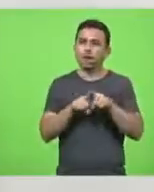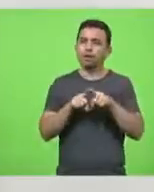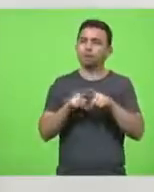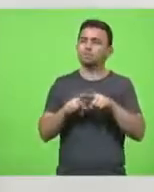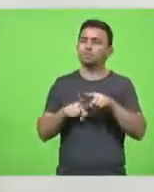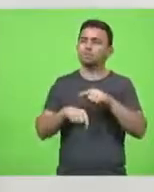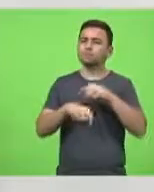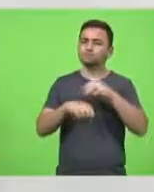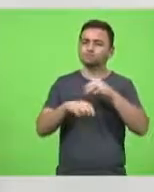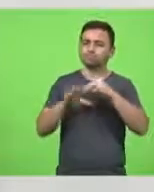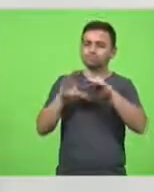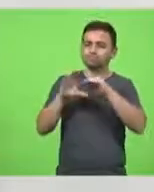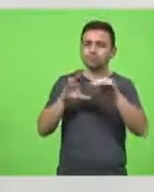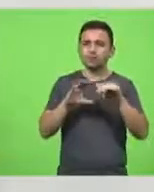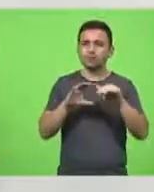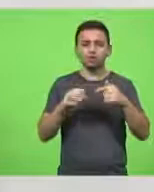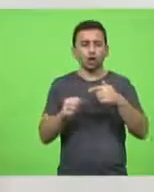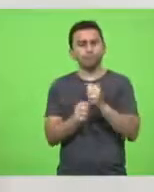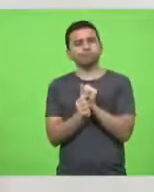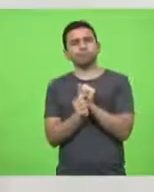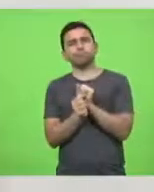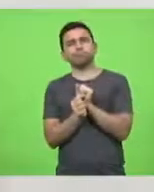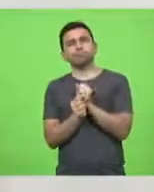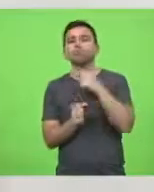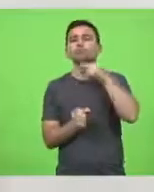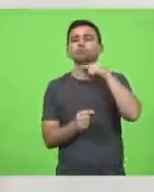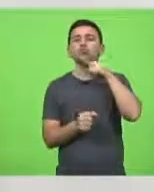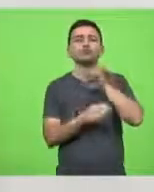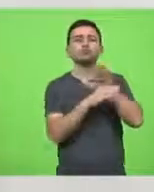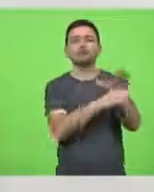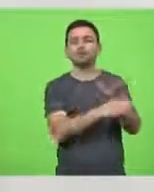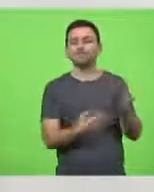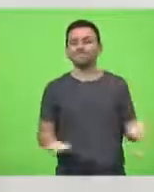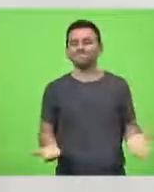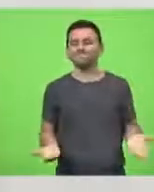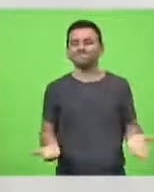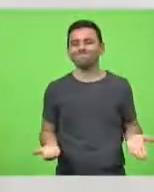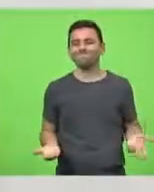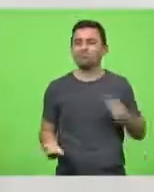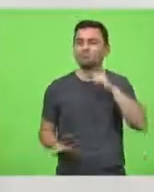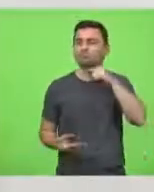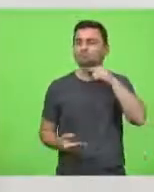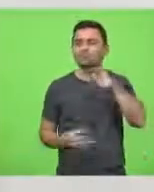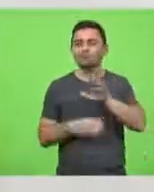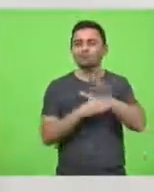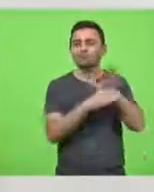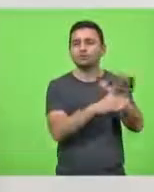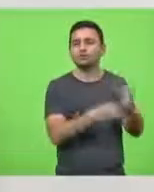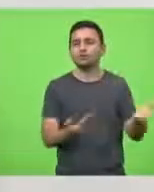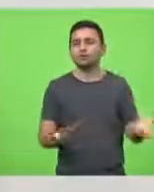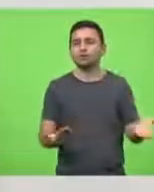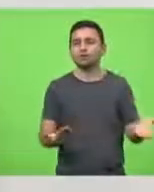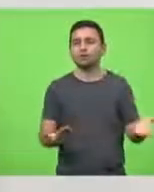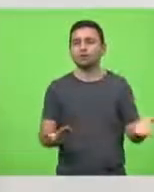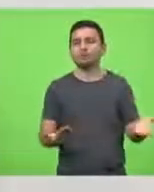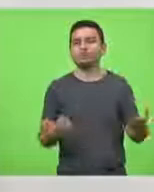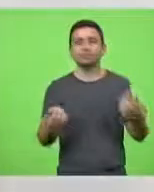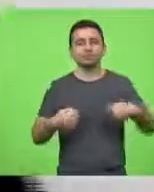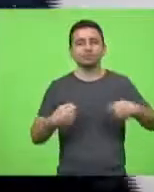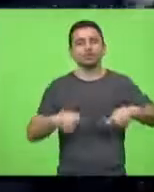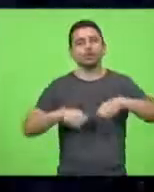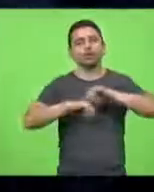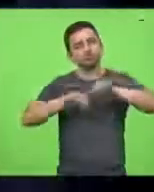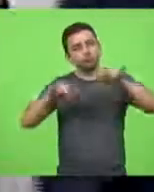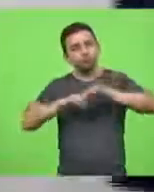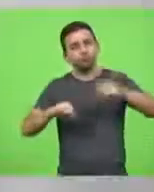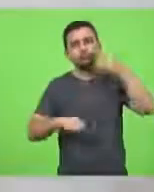de mãos atadas. Não poder ajudar de forma efetiva essas pessoas, a não ser vir aqui nos manifestar